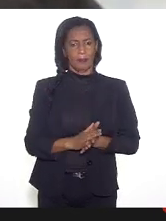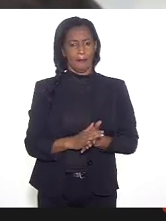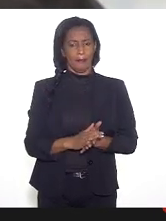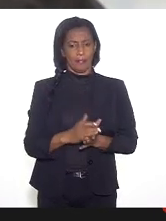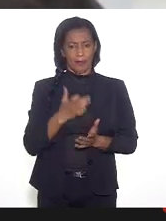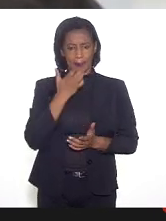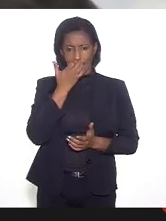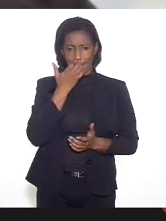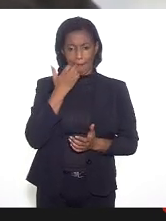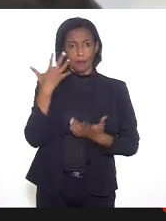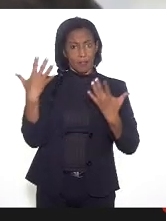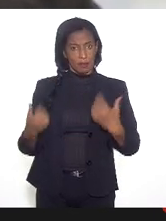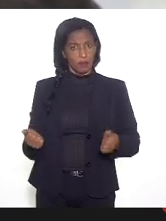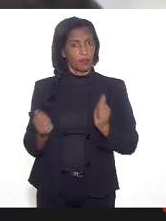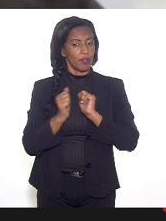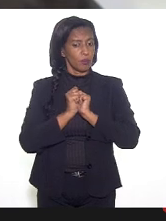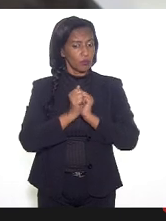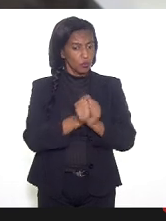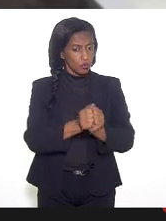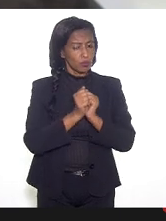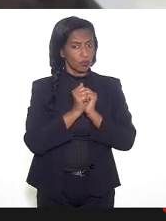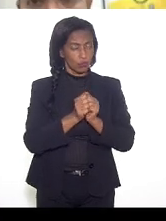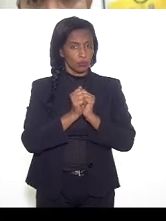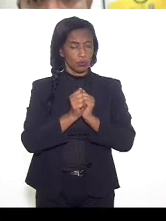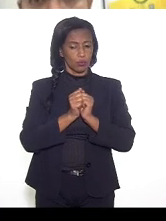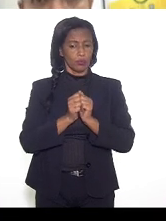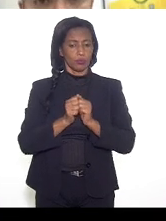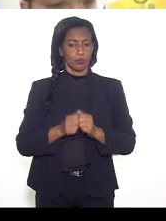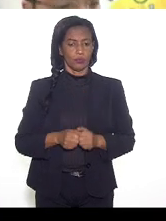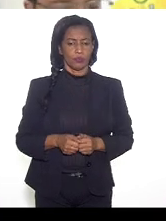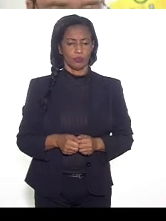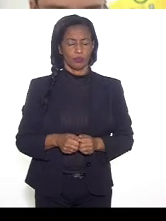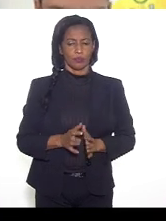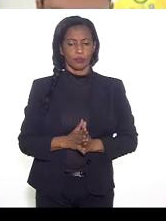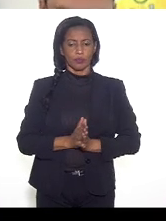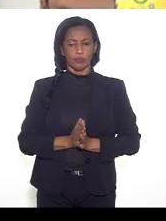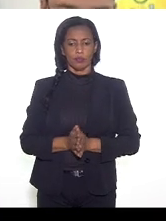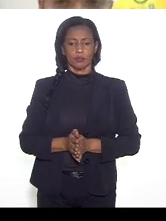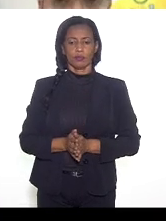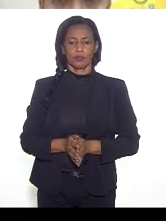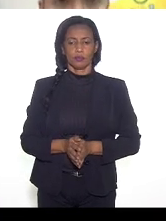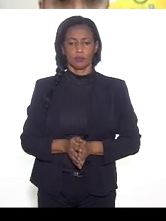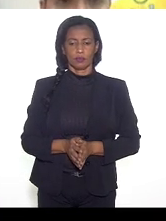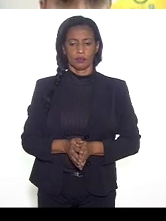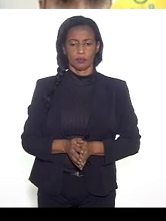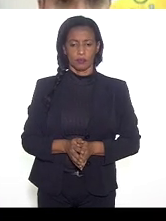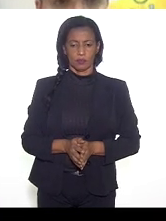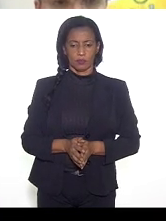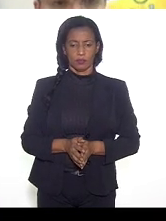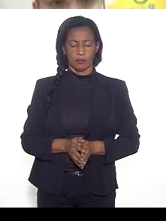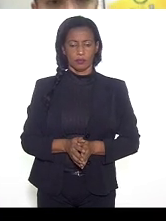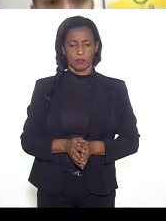lado, Ratinho. Vamos junto nessa missão agora junto à PGE. Presidente,